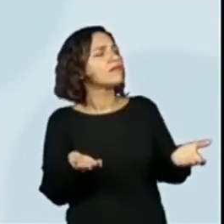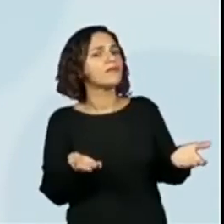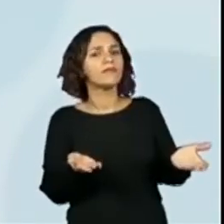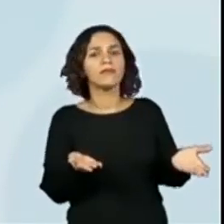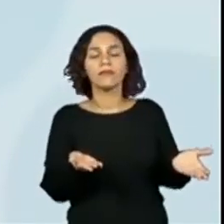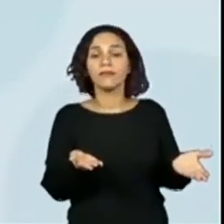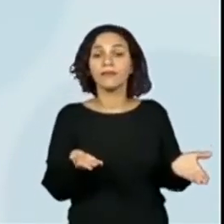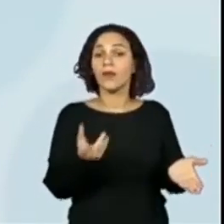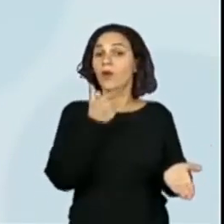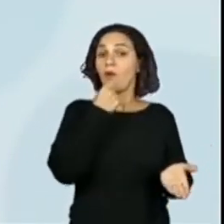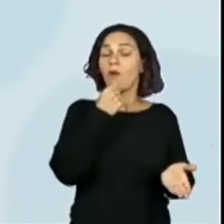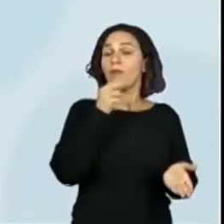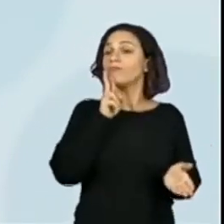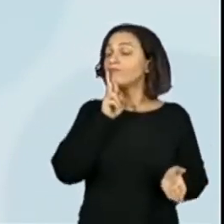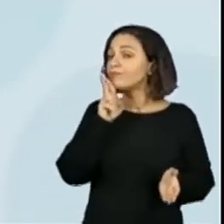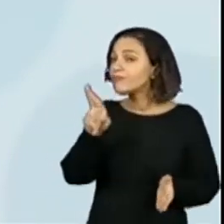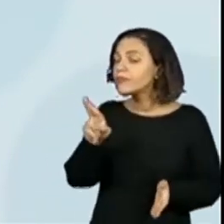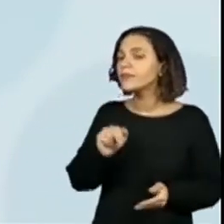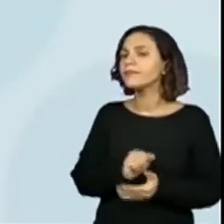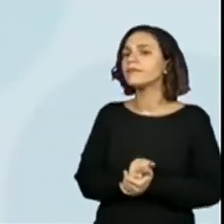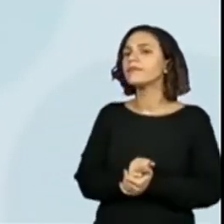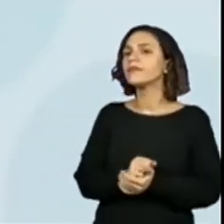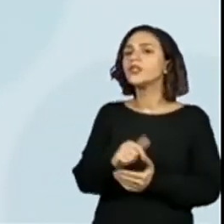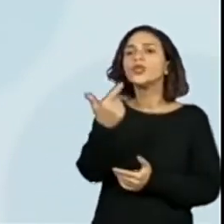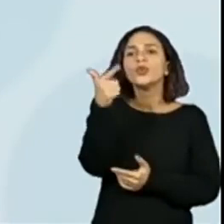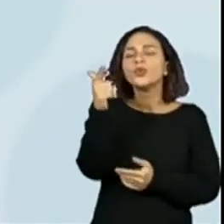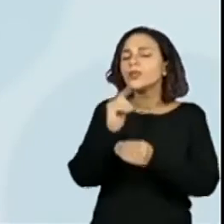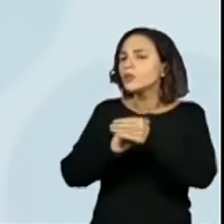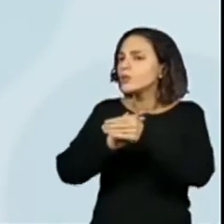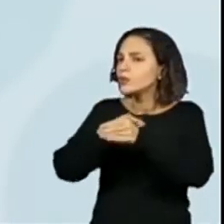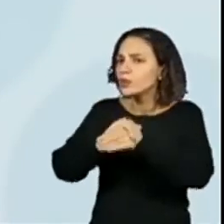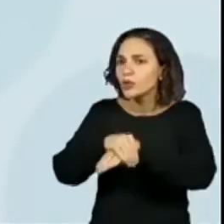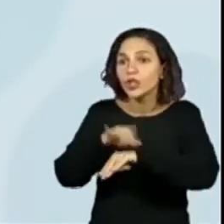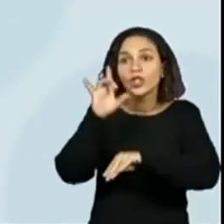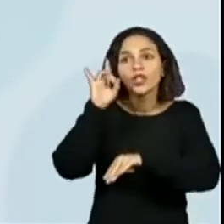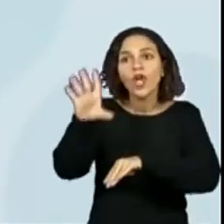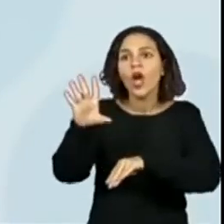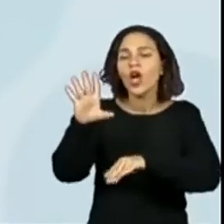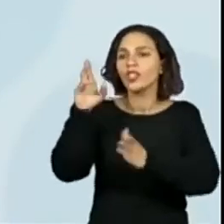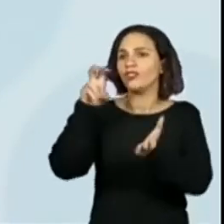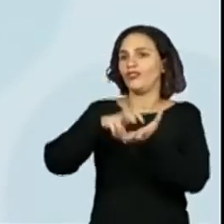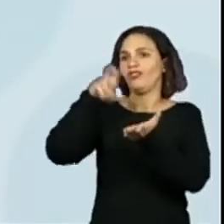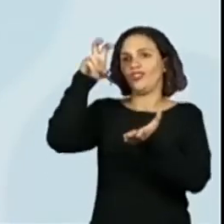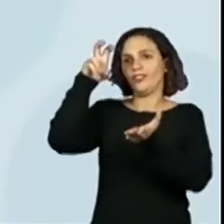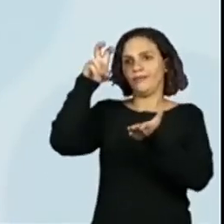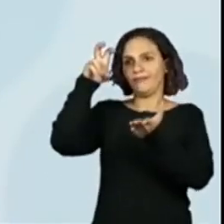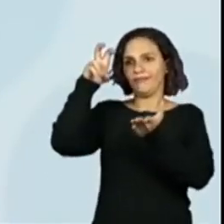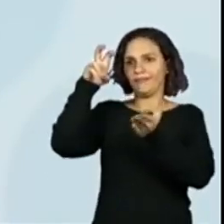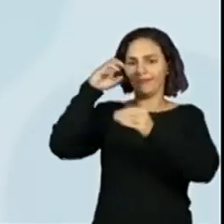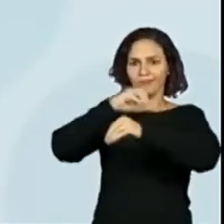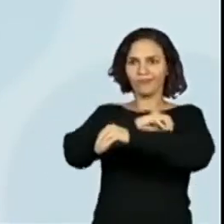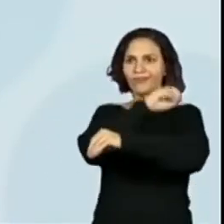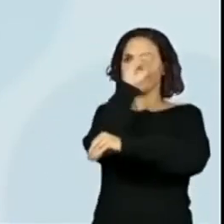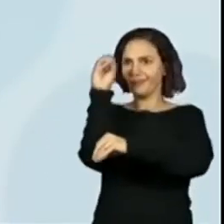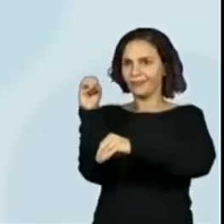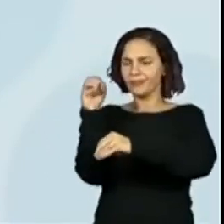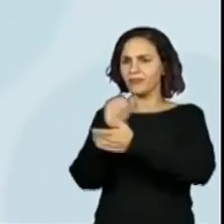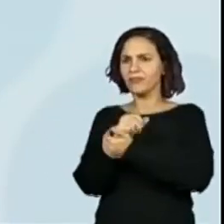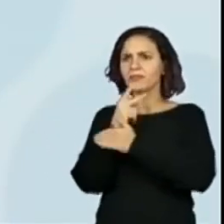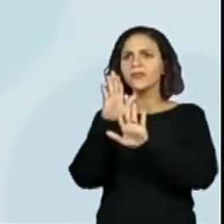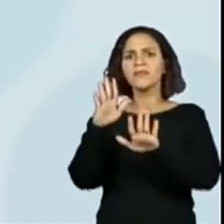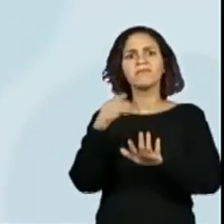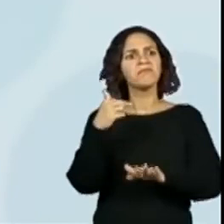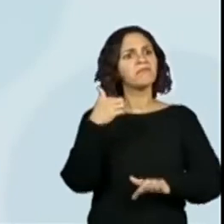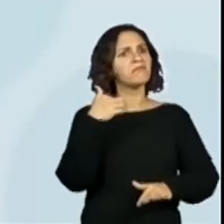O moço disse-lhe: "Não há noite, somente há dia." A moça falou: "Meu pai